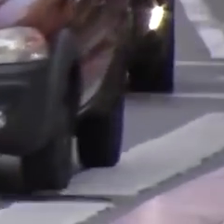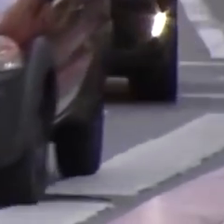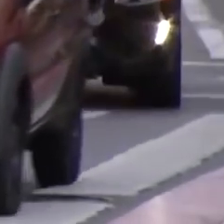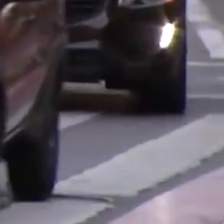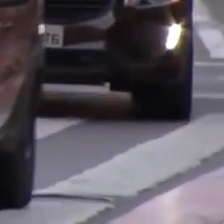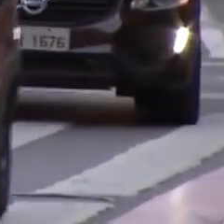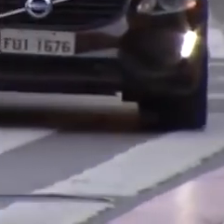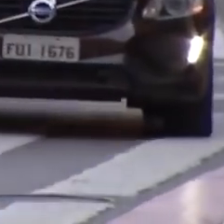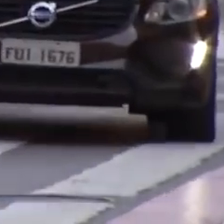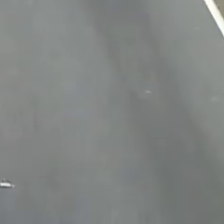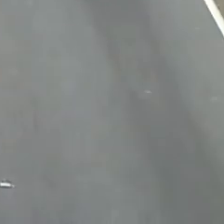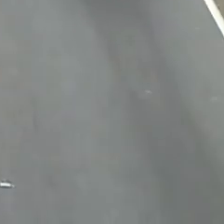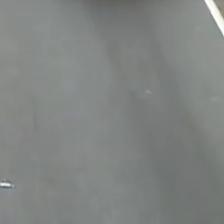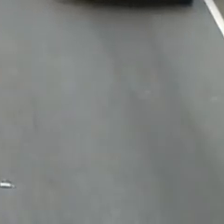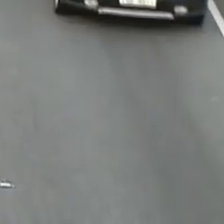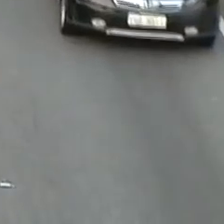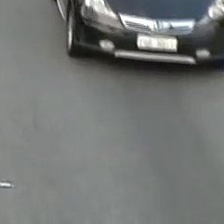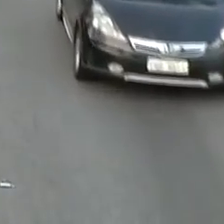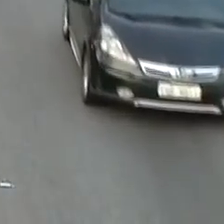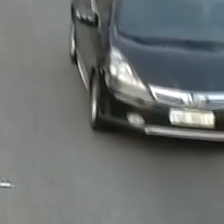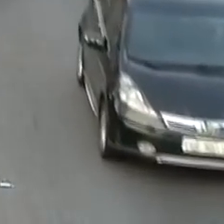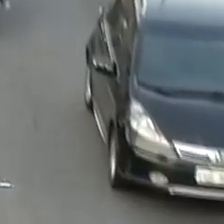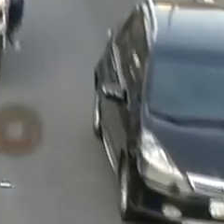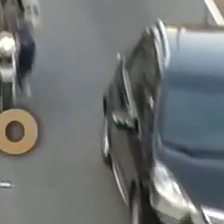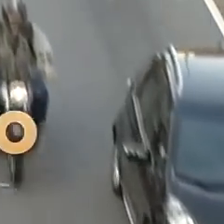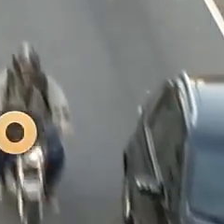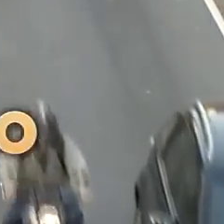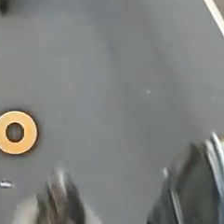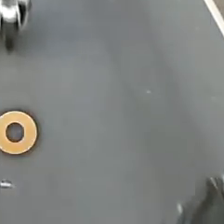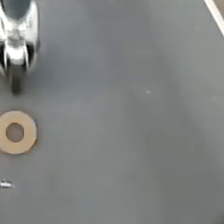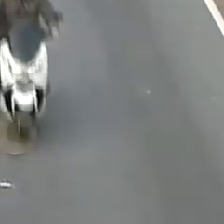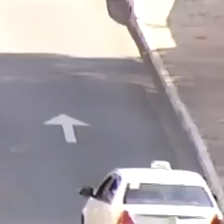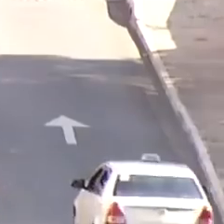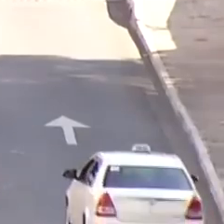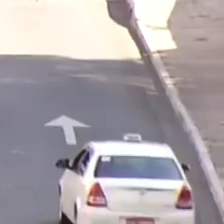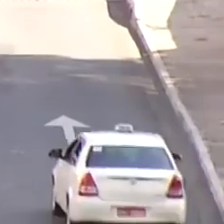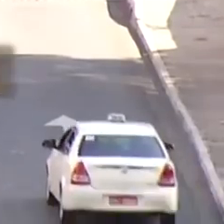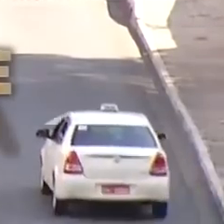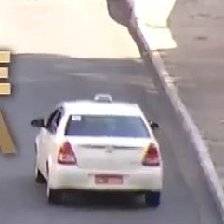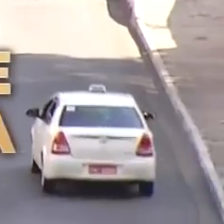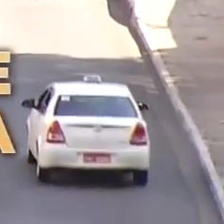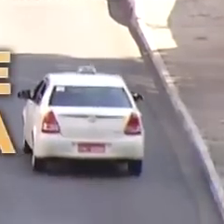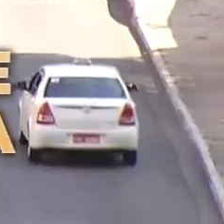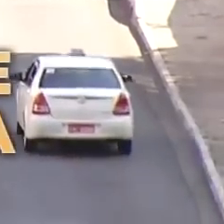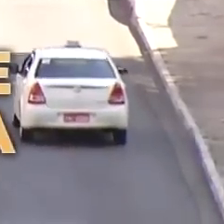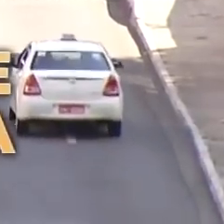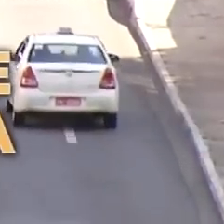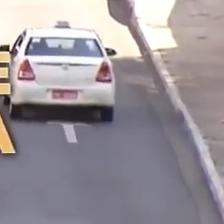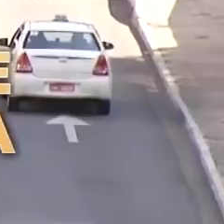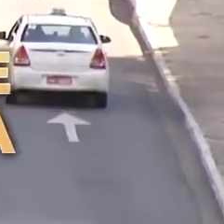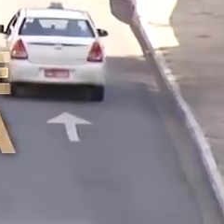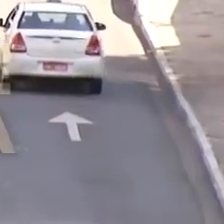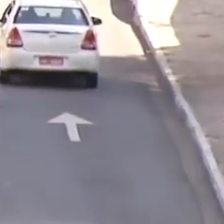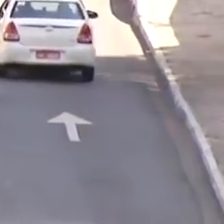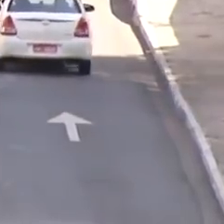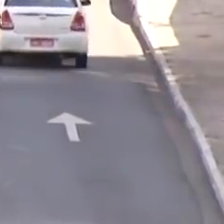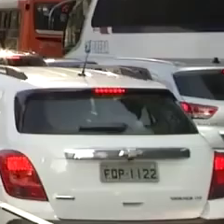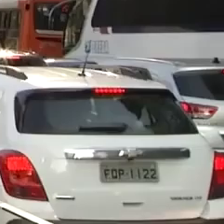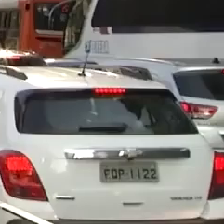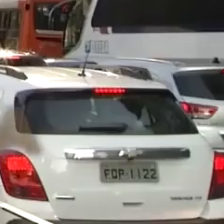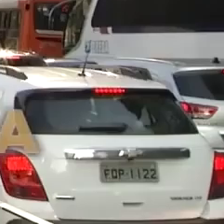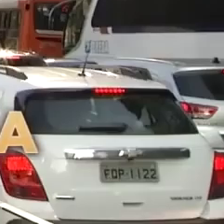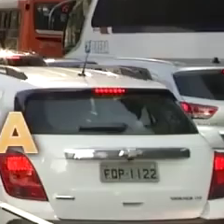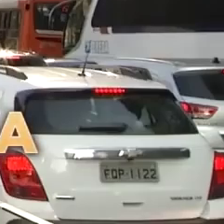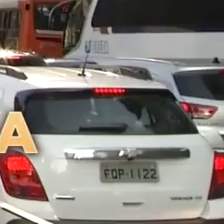do Mercosul só serão obrigatórias para os carros 0 quilômetro, se o veículo trocar de estado ou de categoria e